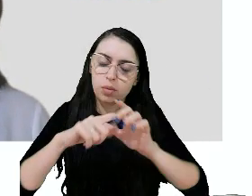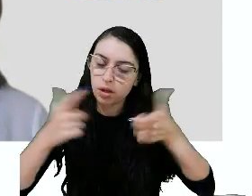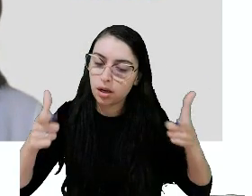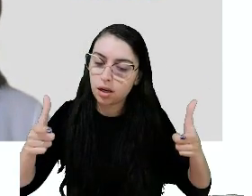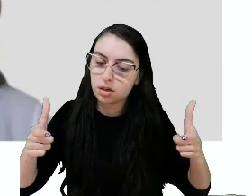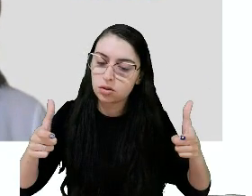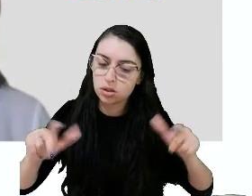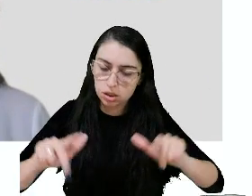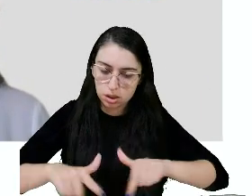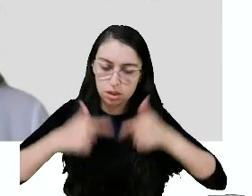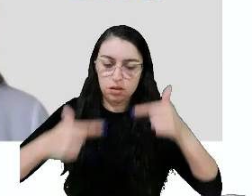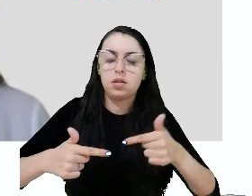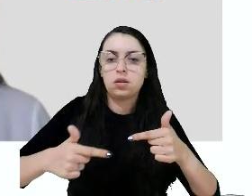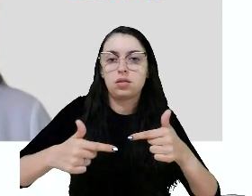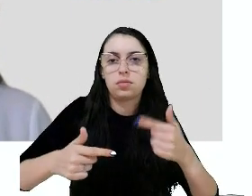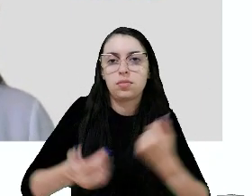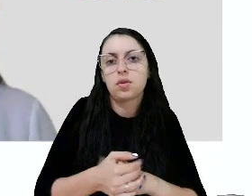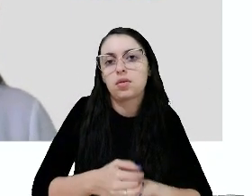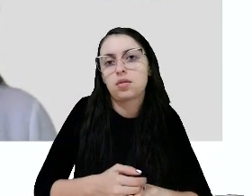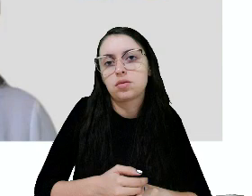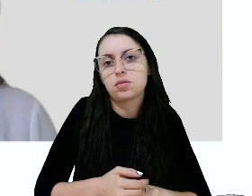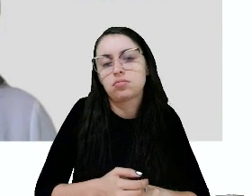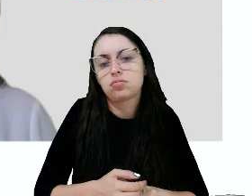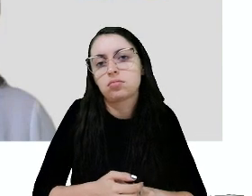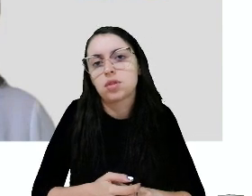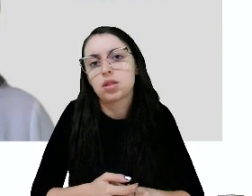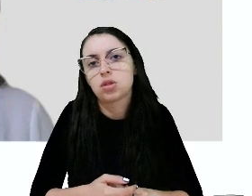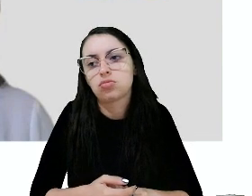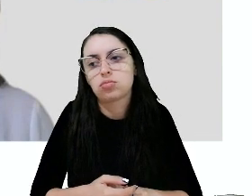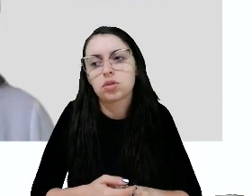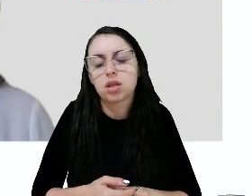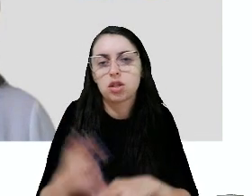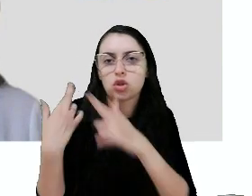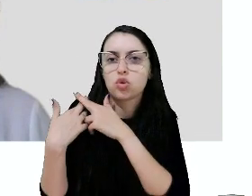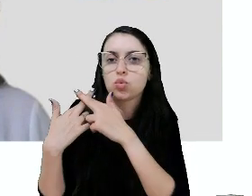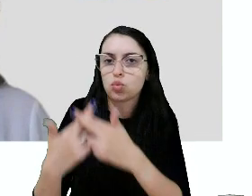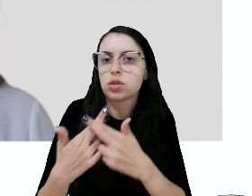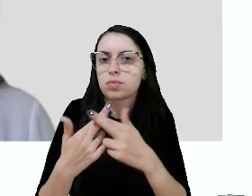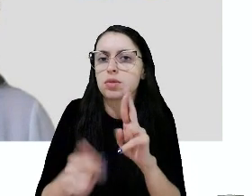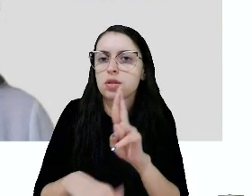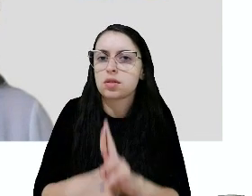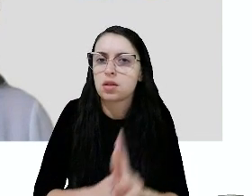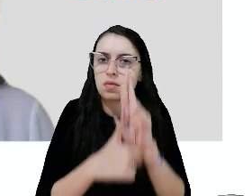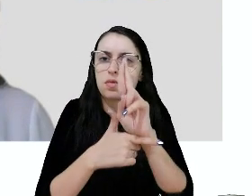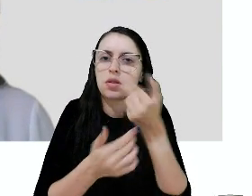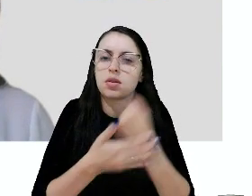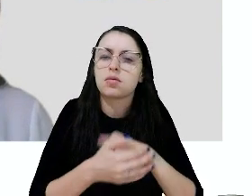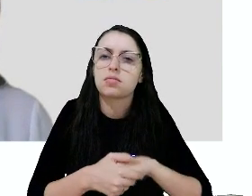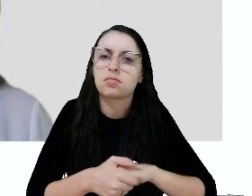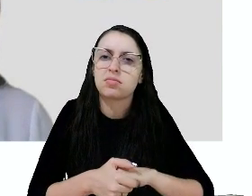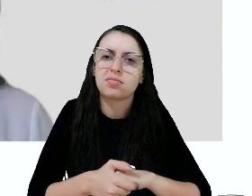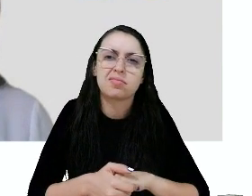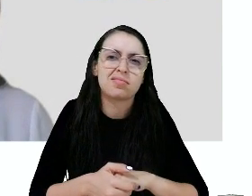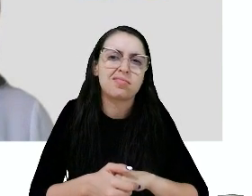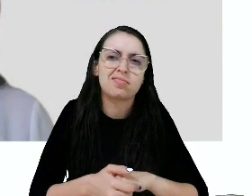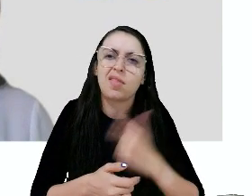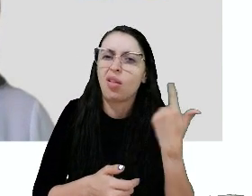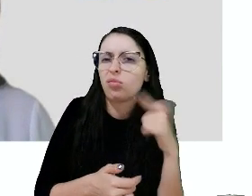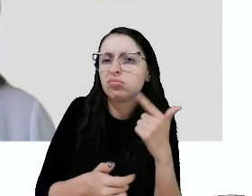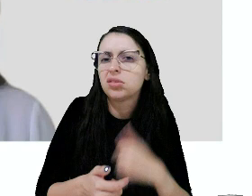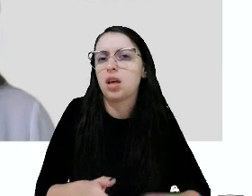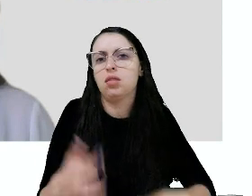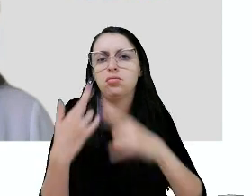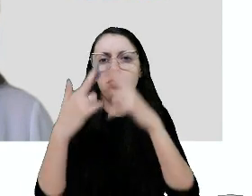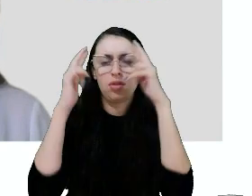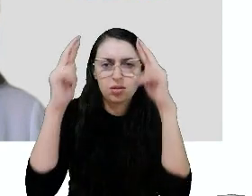grande aos esforços que estão ocorrendo aí, né, através de autoridades absolutamente